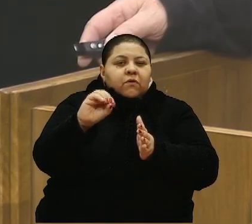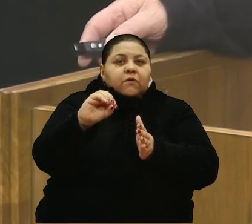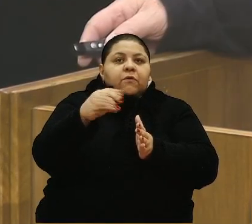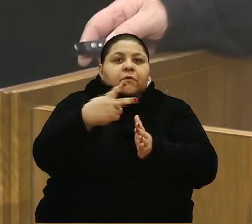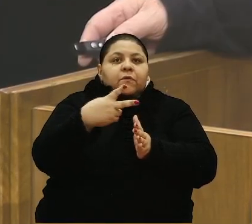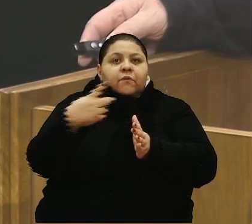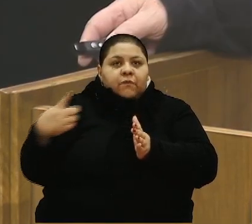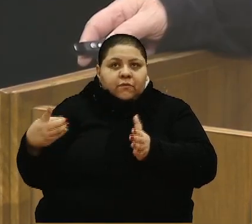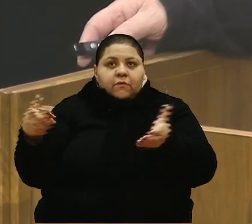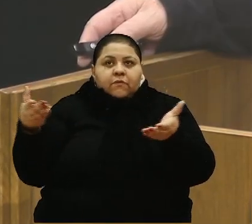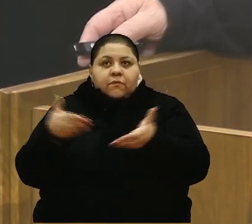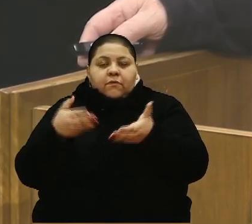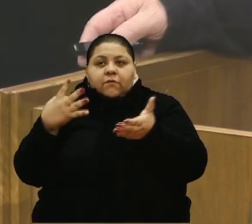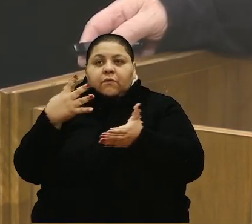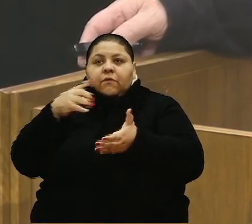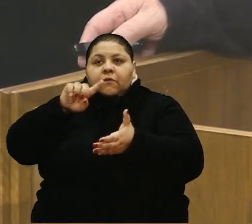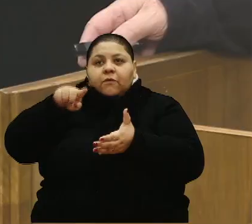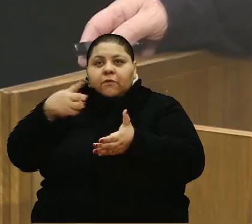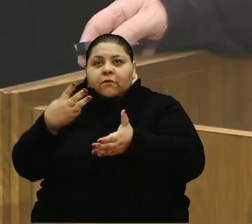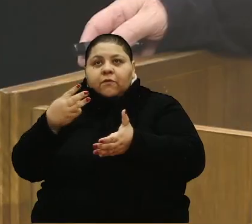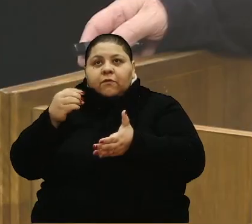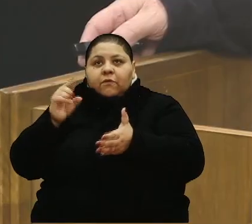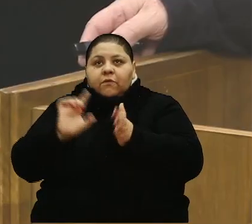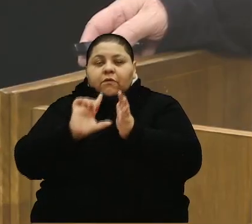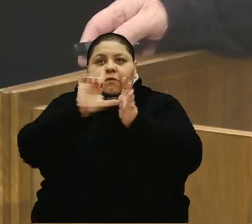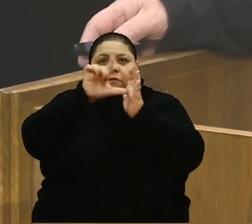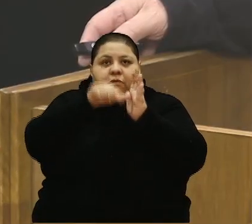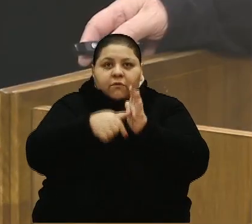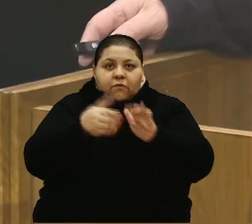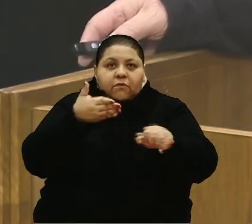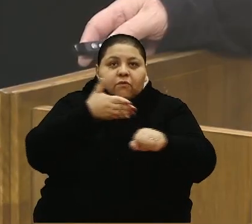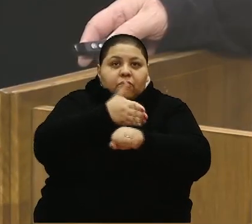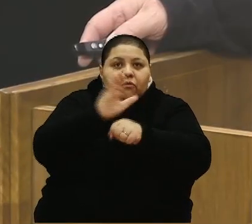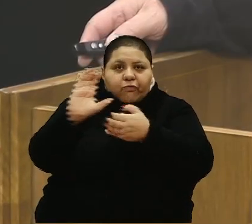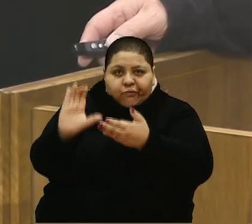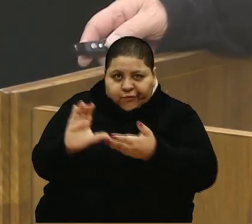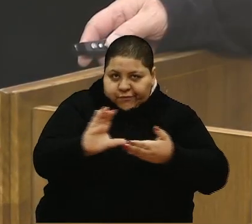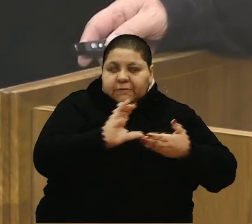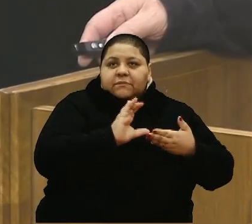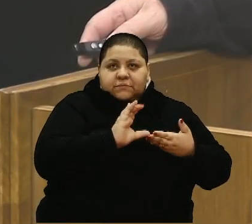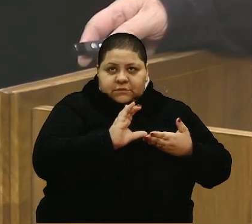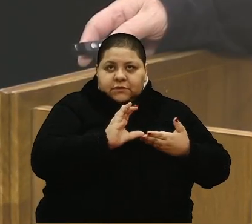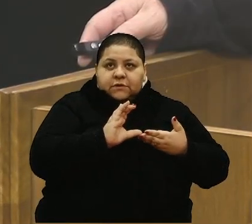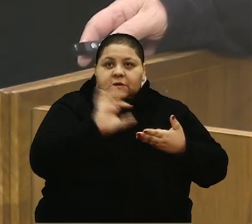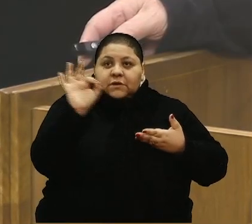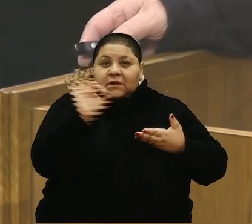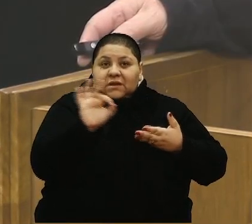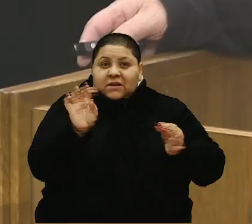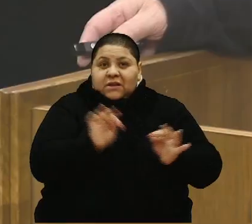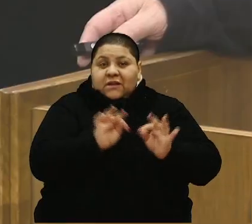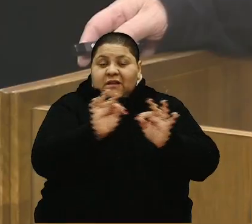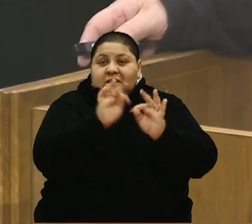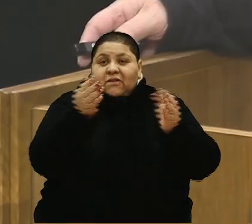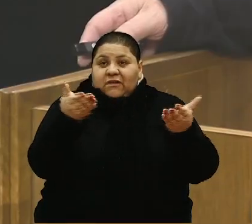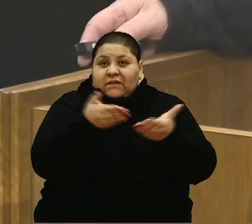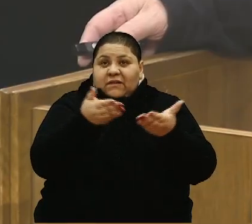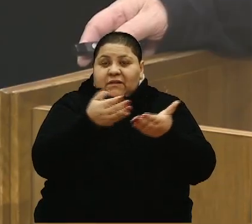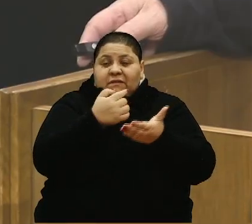2021, ela vinha em 4,30, depois que entra o subsídio, né? Entra o subsídio, a tarifa técnica já estava